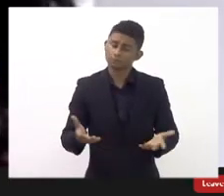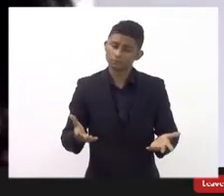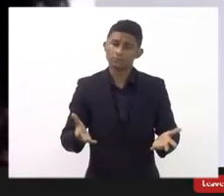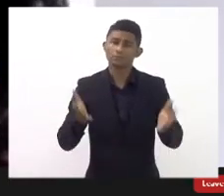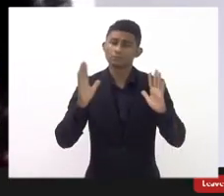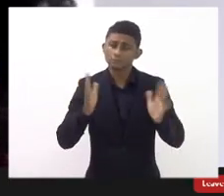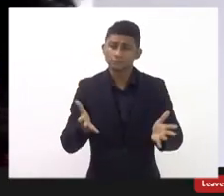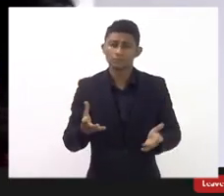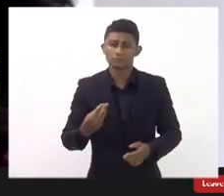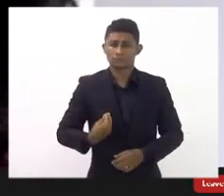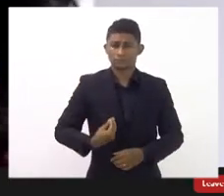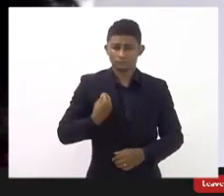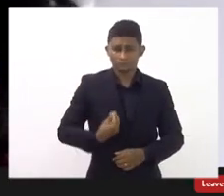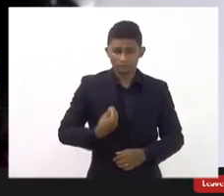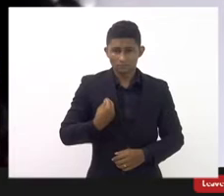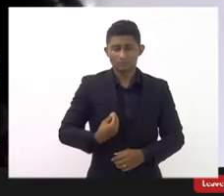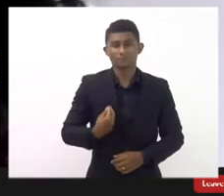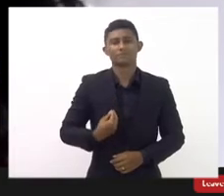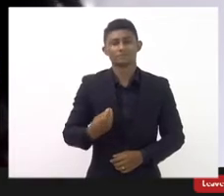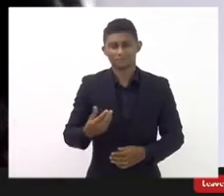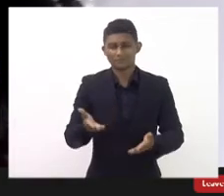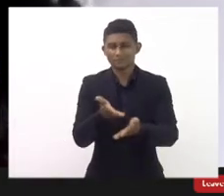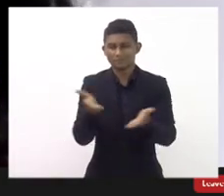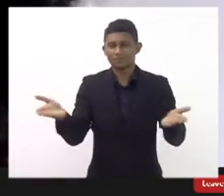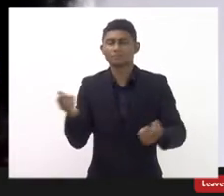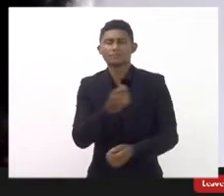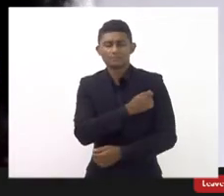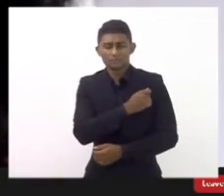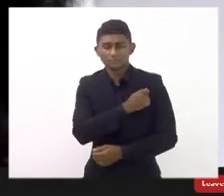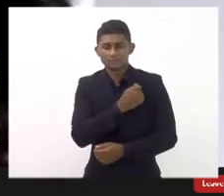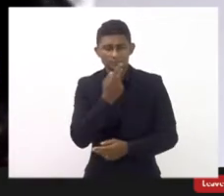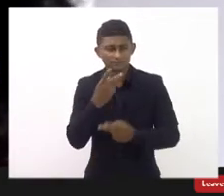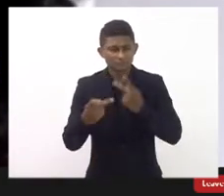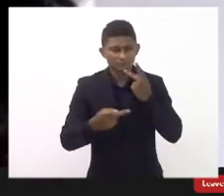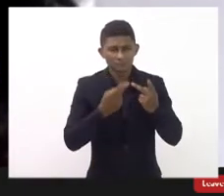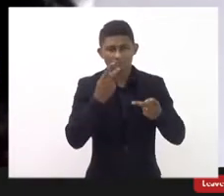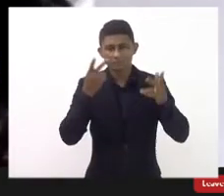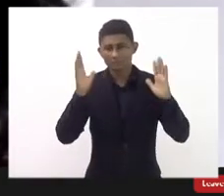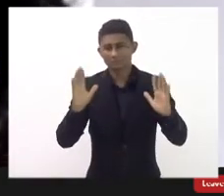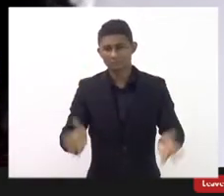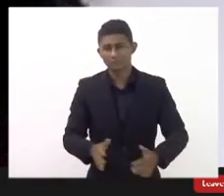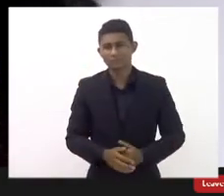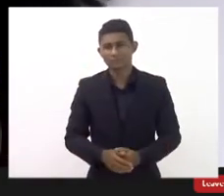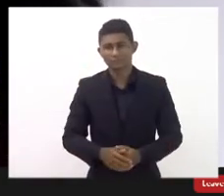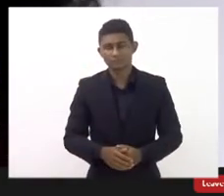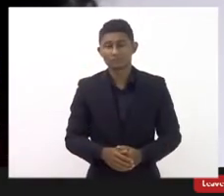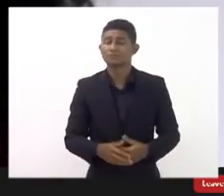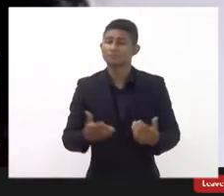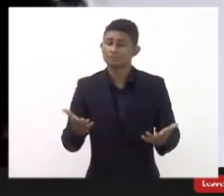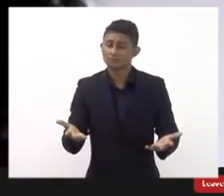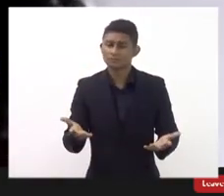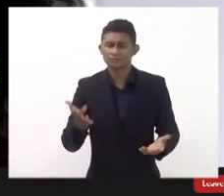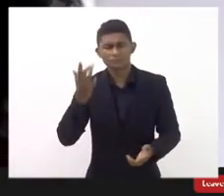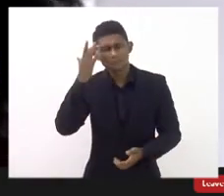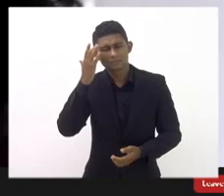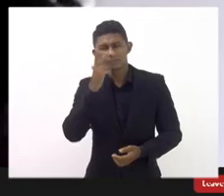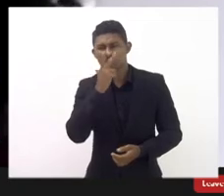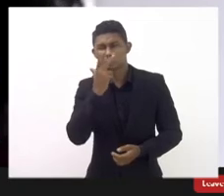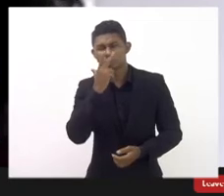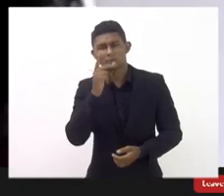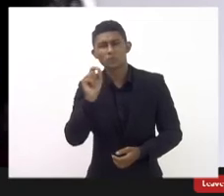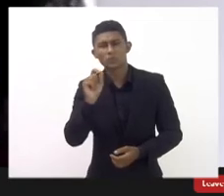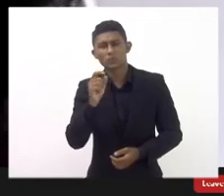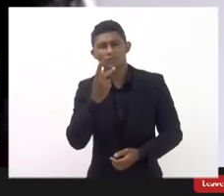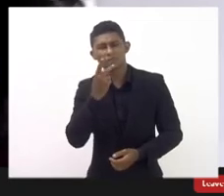de vida, às condições de vulnerabilidade dos estudantes que recebemos, essa é uma vinculação que às vezes me parece um pouco perigosa, assim,